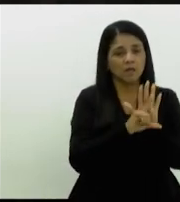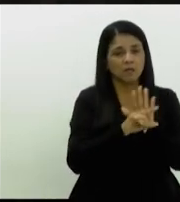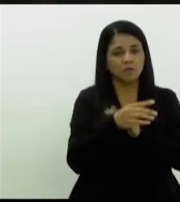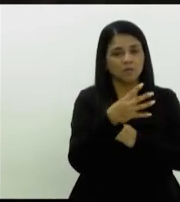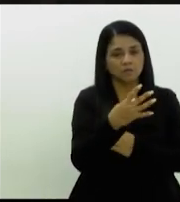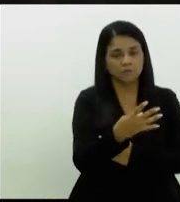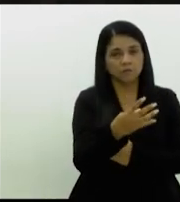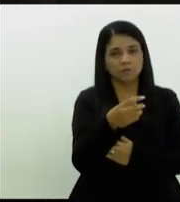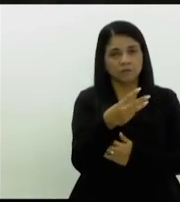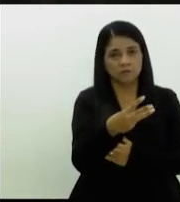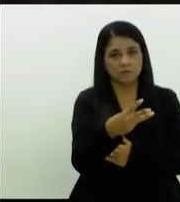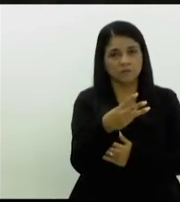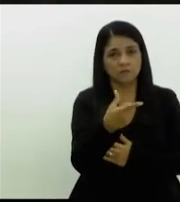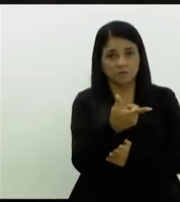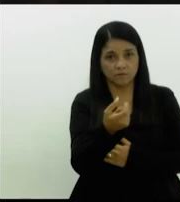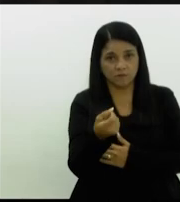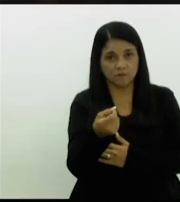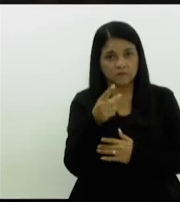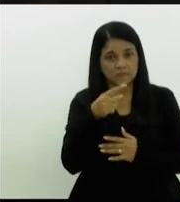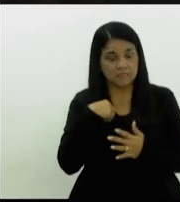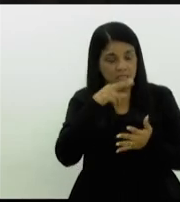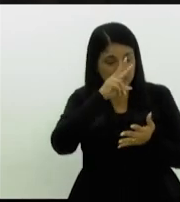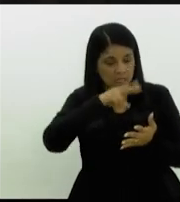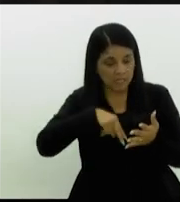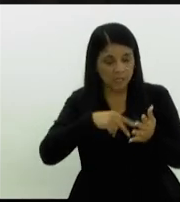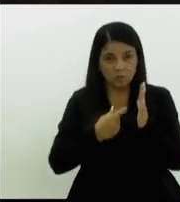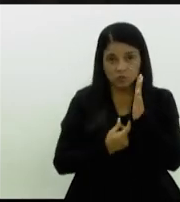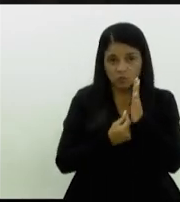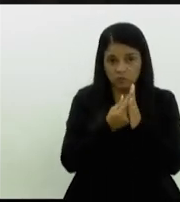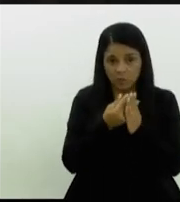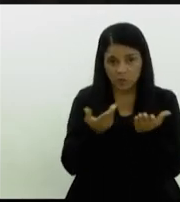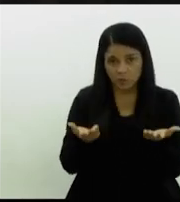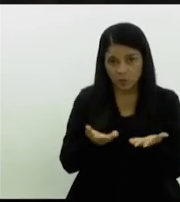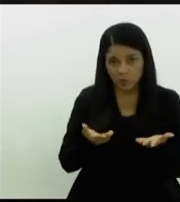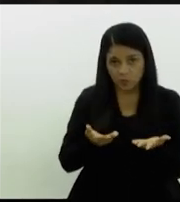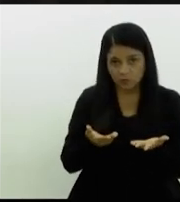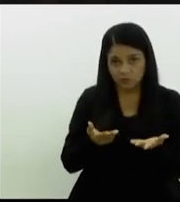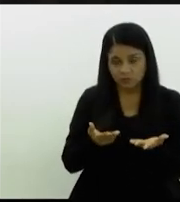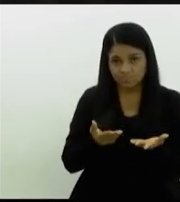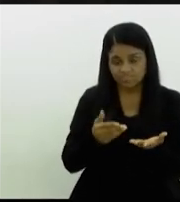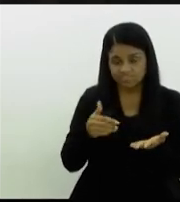quê? Se a gente lê os orçamentos que vêm para casa,